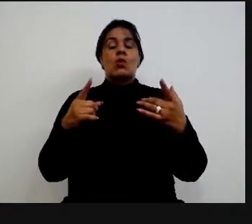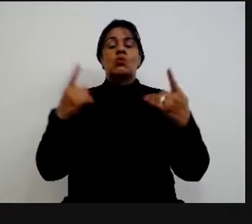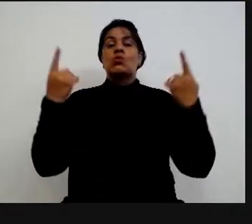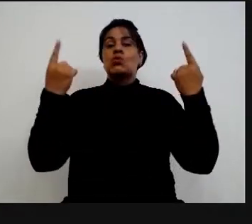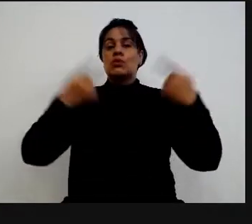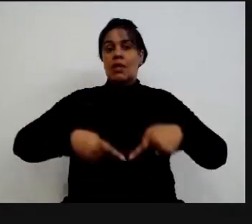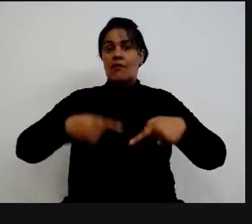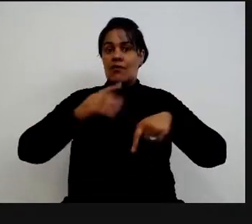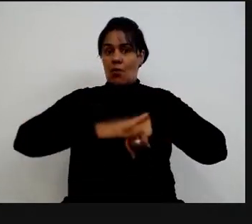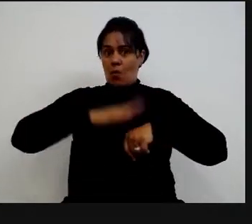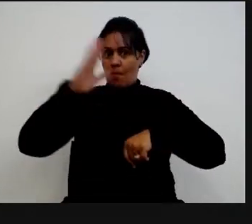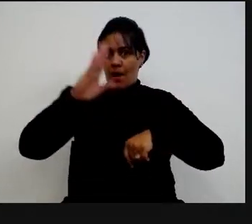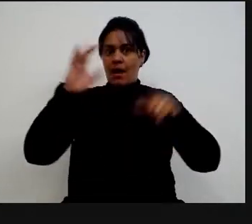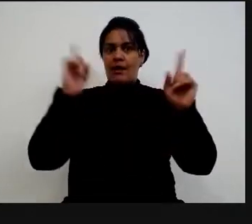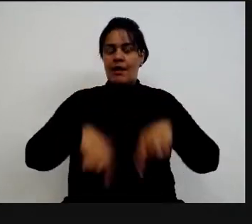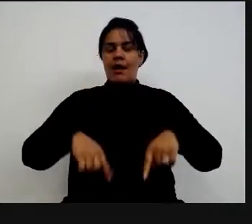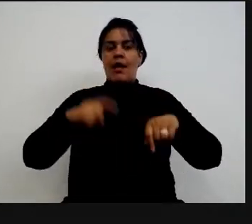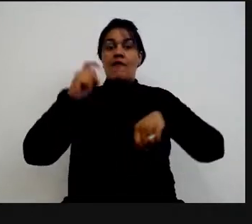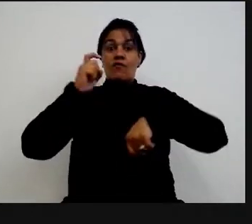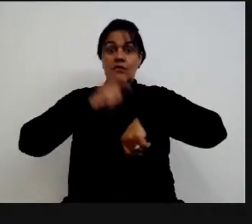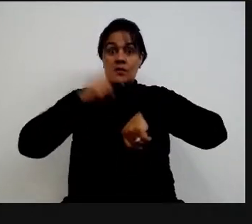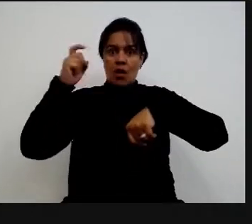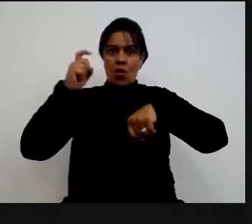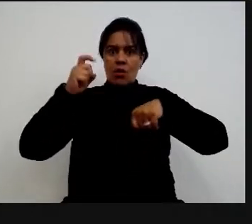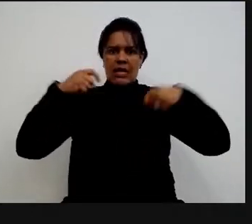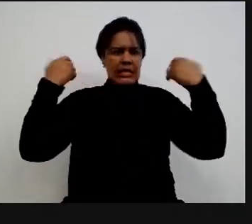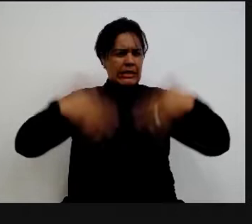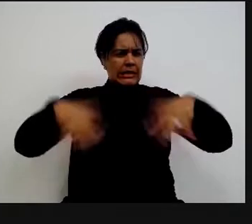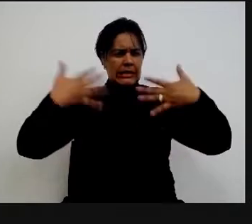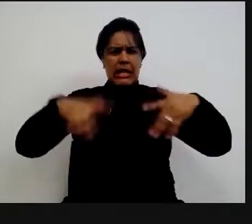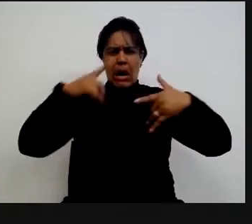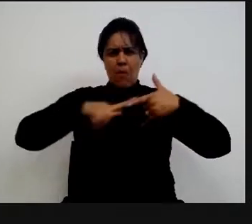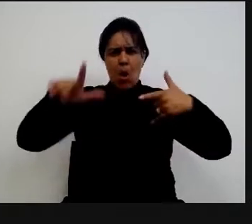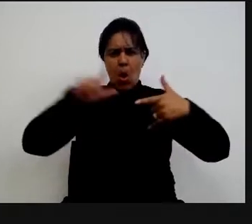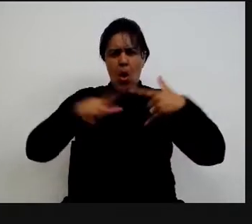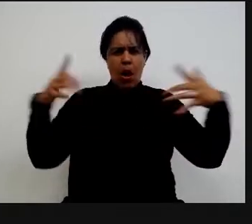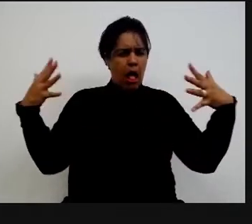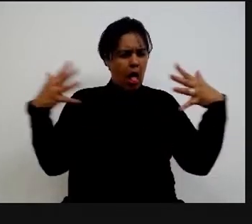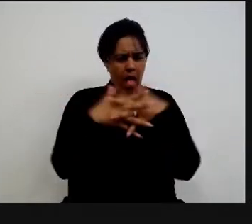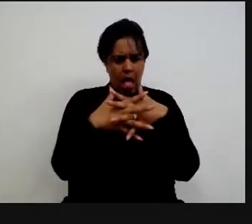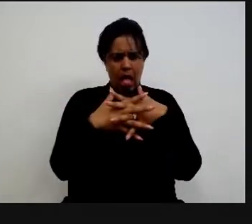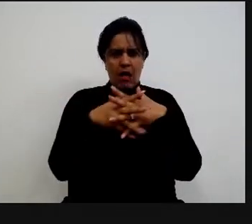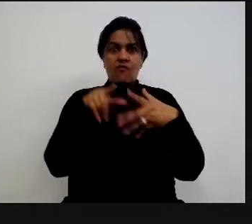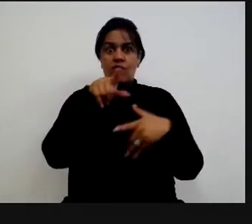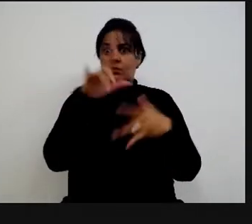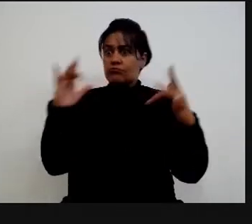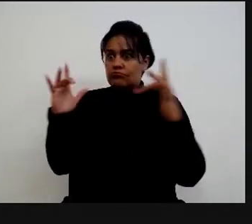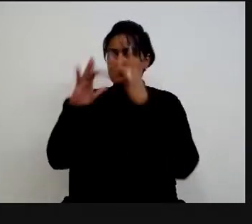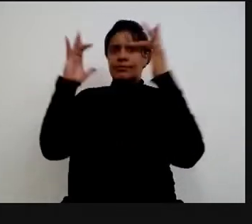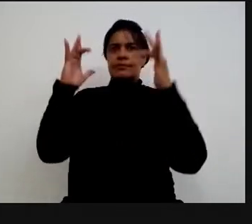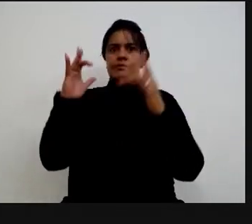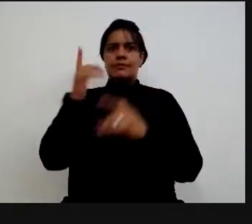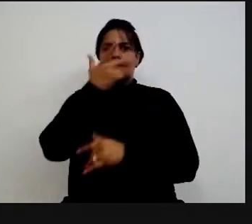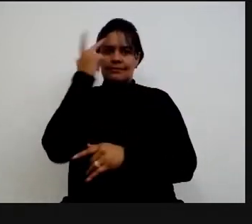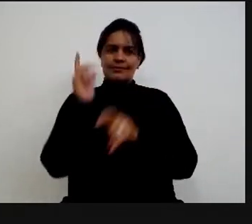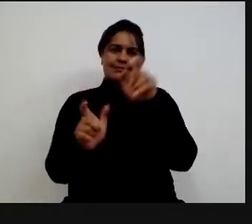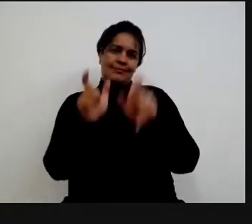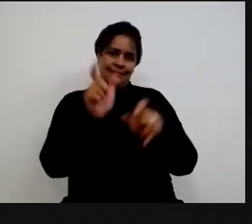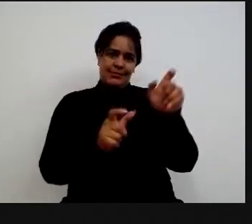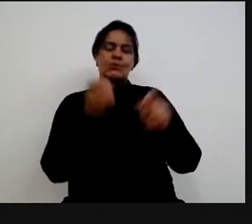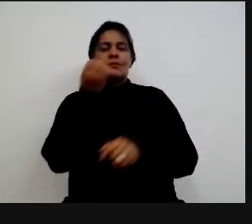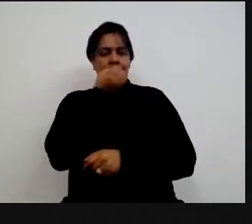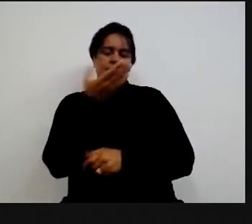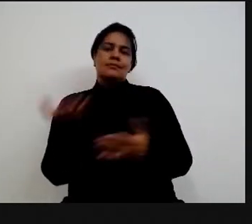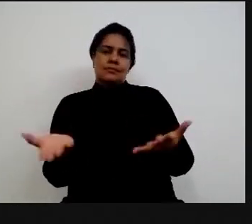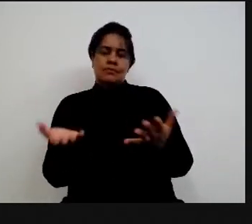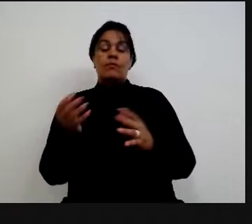as pessoas num momento de crise. Né? A educação corporativa da Caixa tem 21 anos